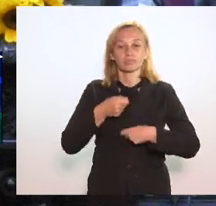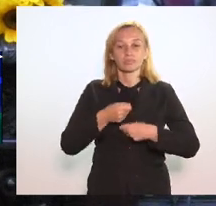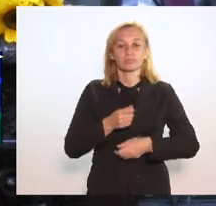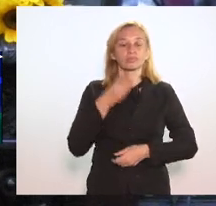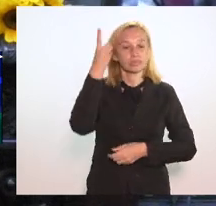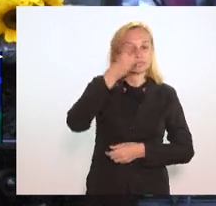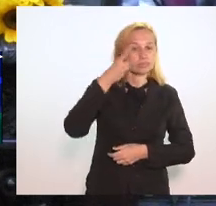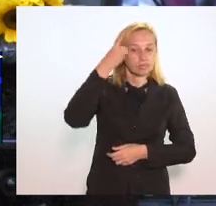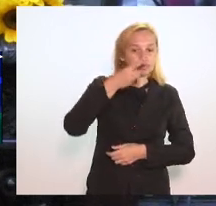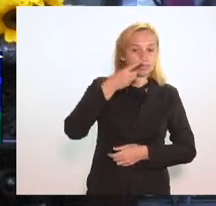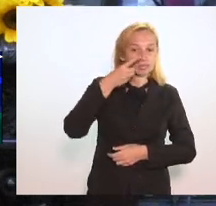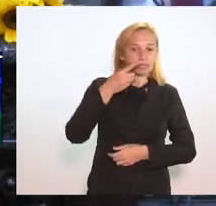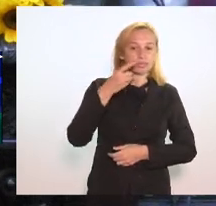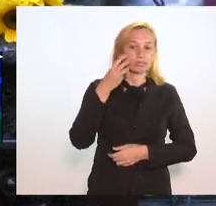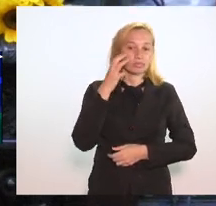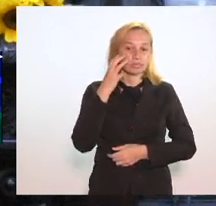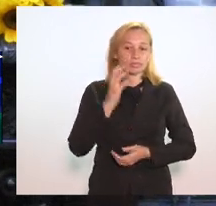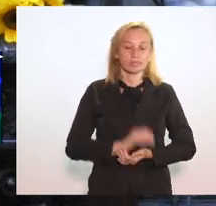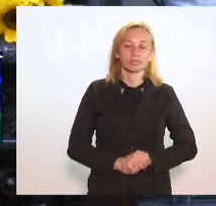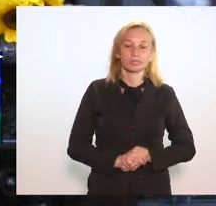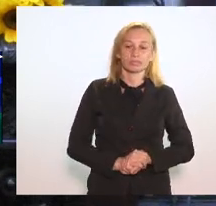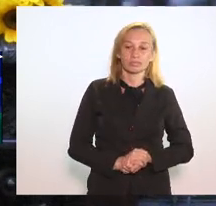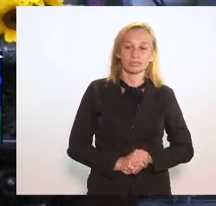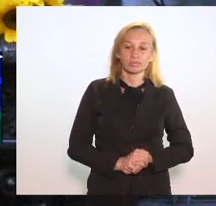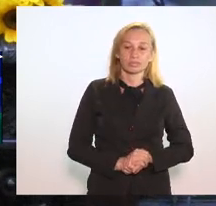resultado waldeck Carneiro